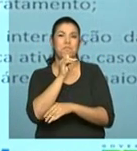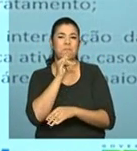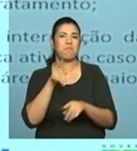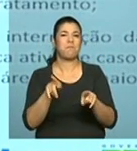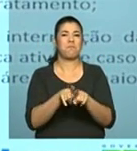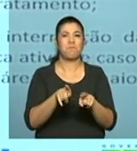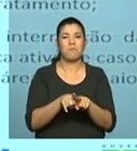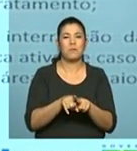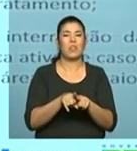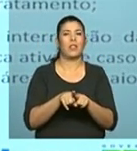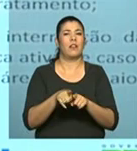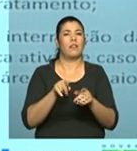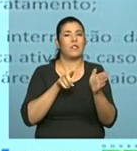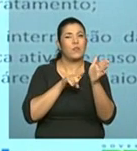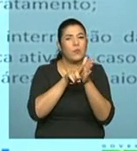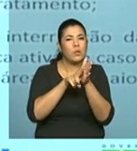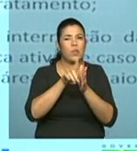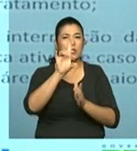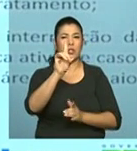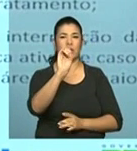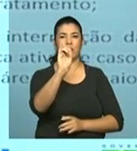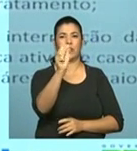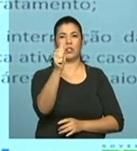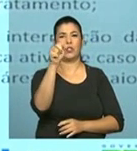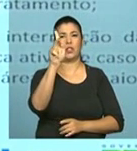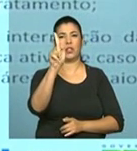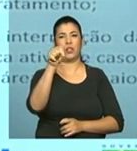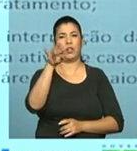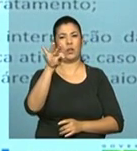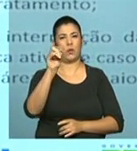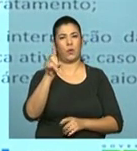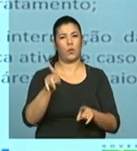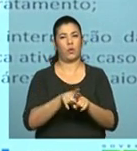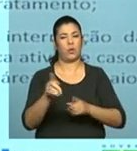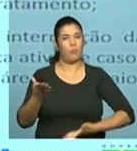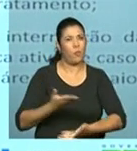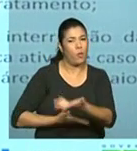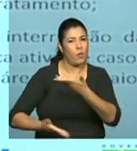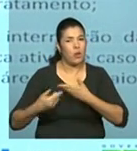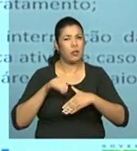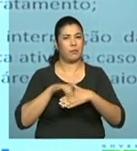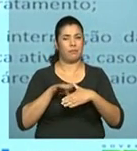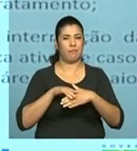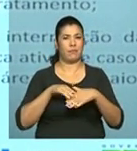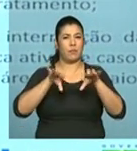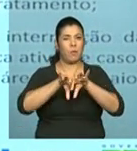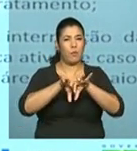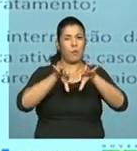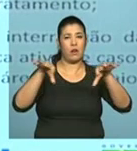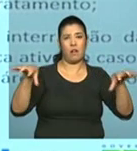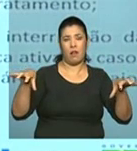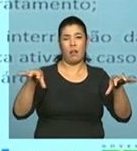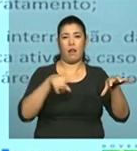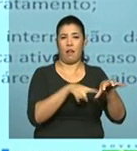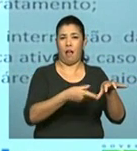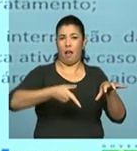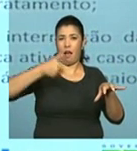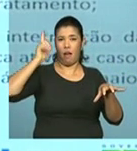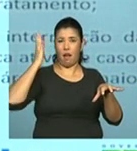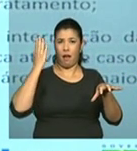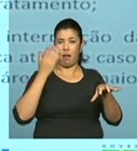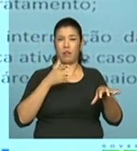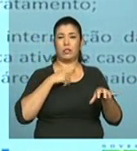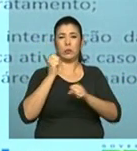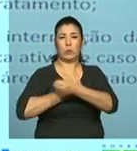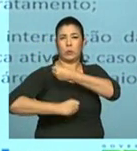para o diagnóstico e tratamento, e desconcentrou o atendimento que anteriormente, há muitos